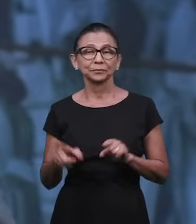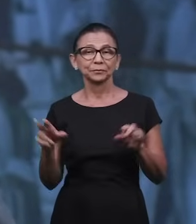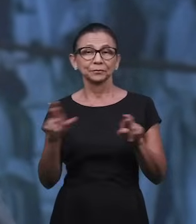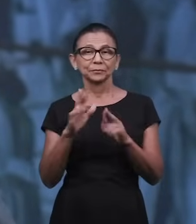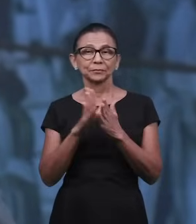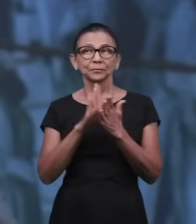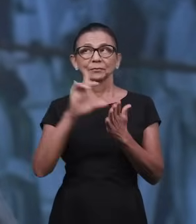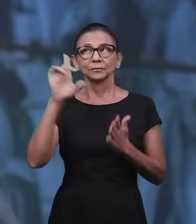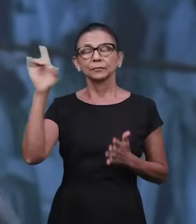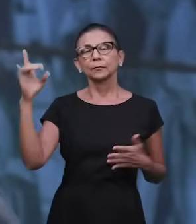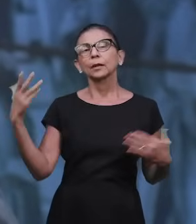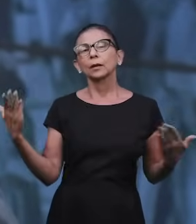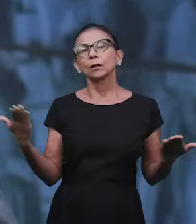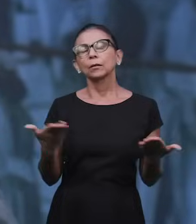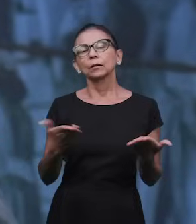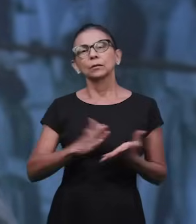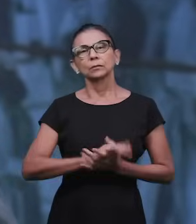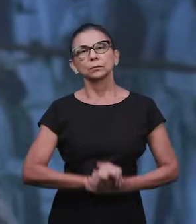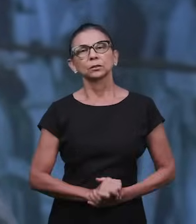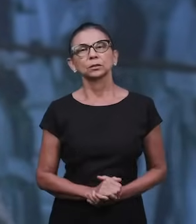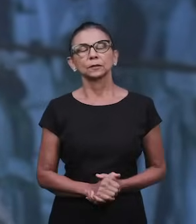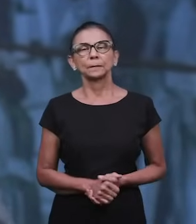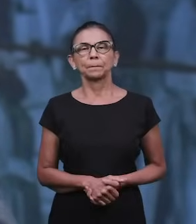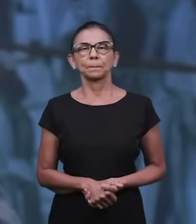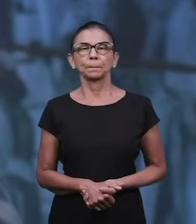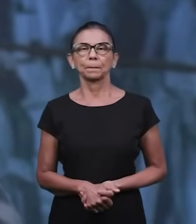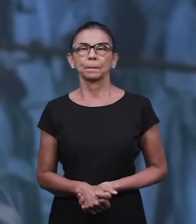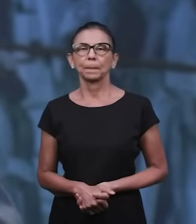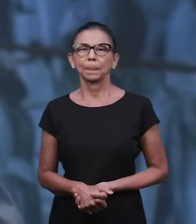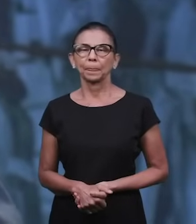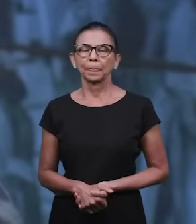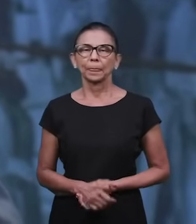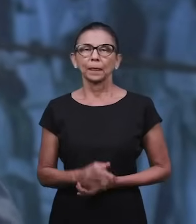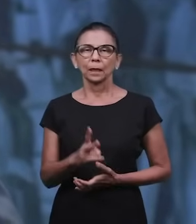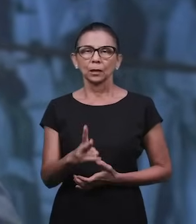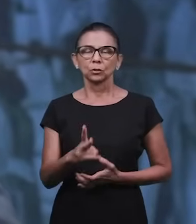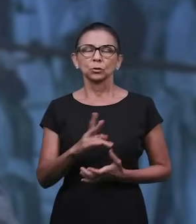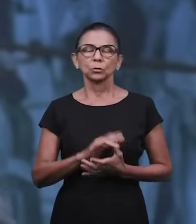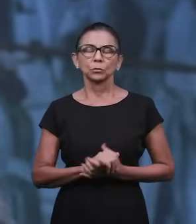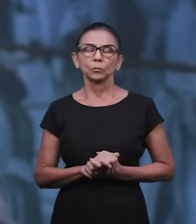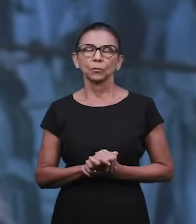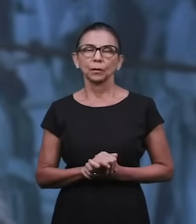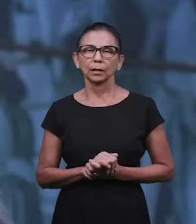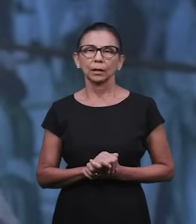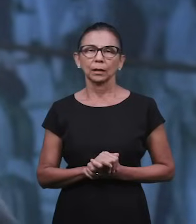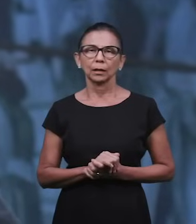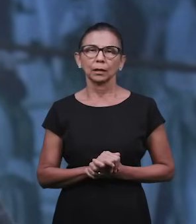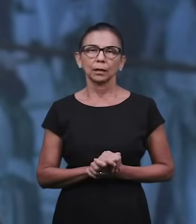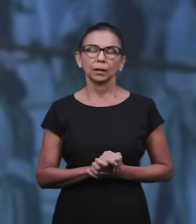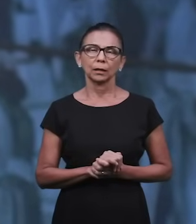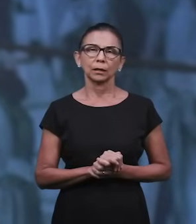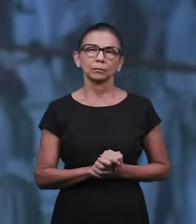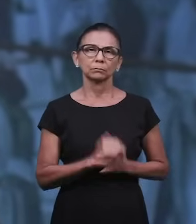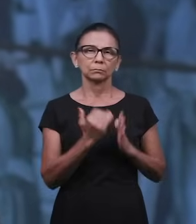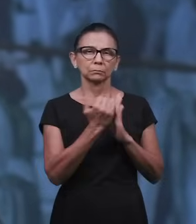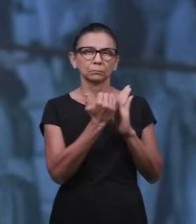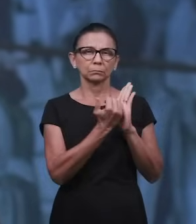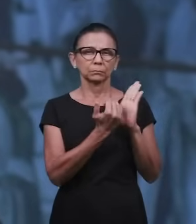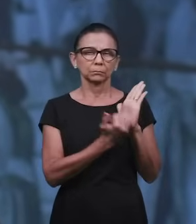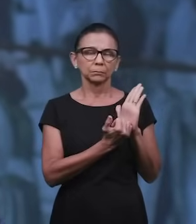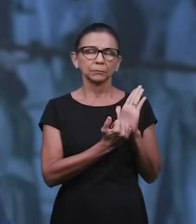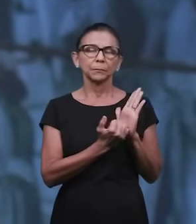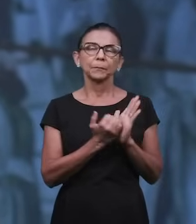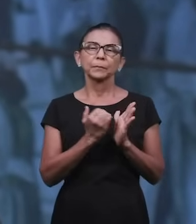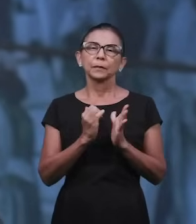da Palavra de Deus. Hoje nós trataremos sobre mais um princípio que ali